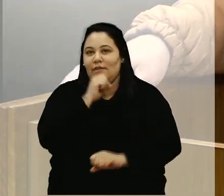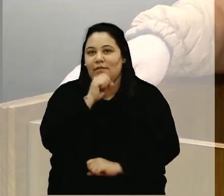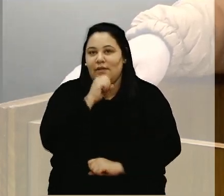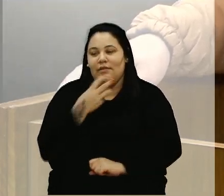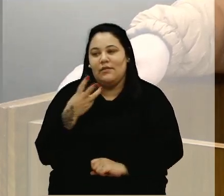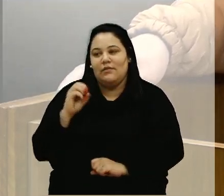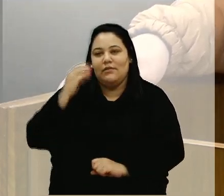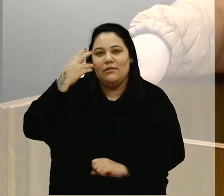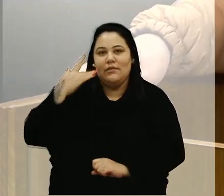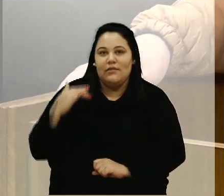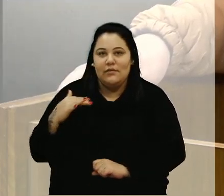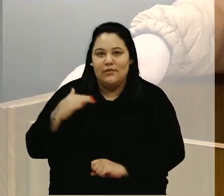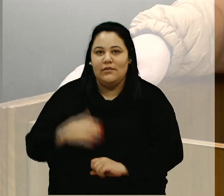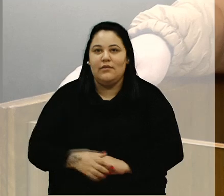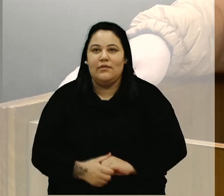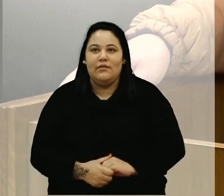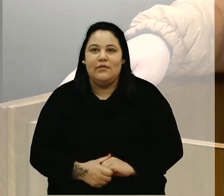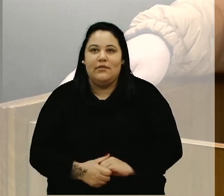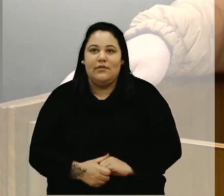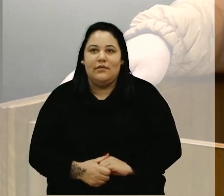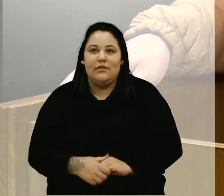Lucas